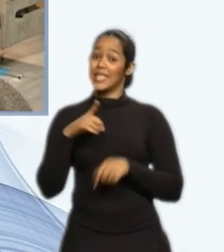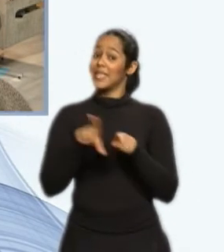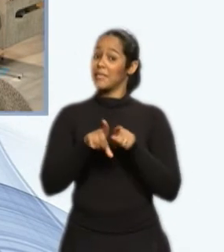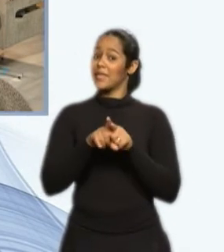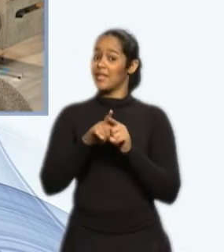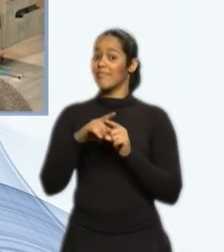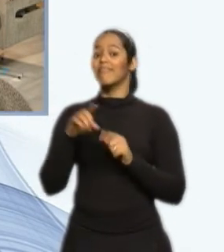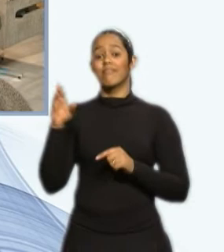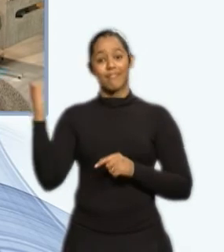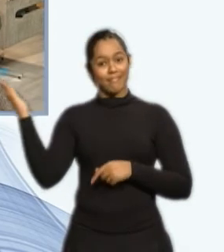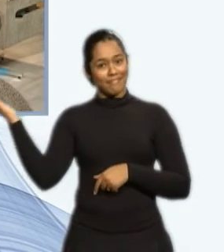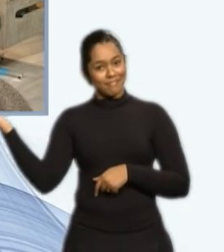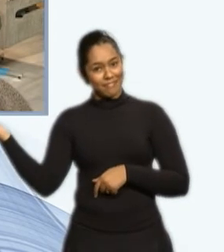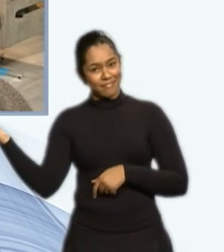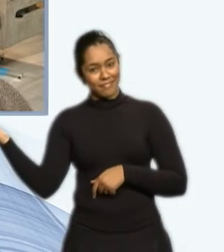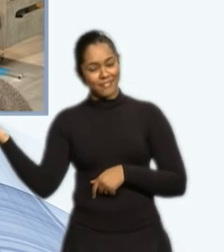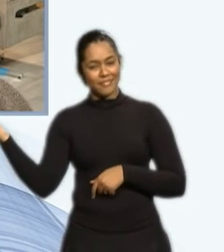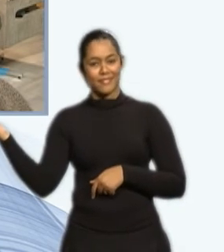no